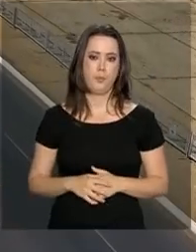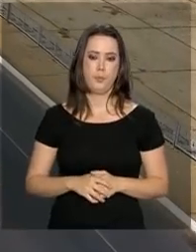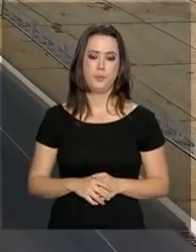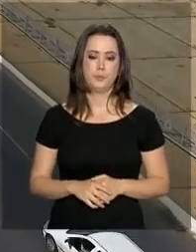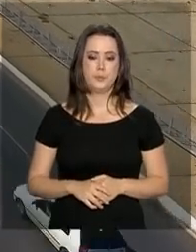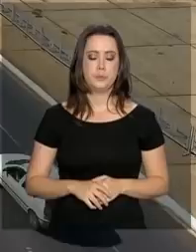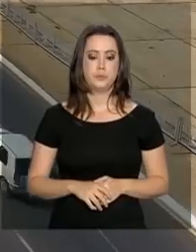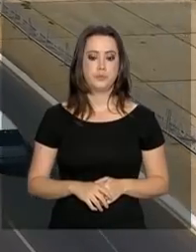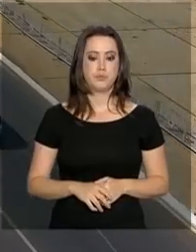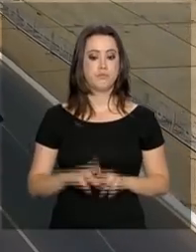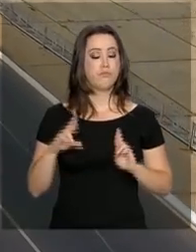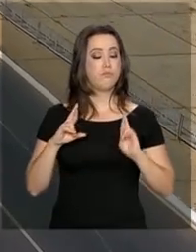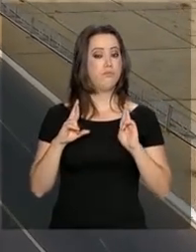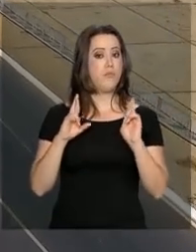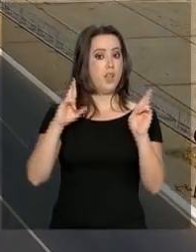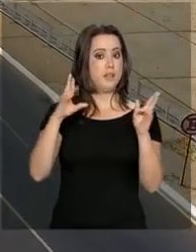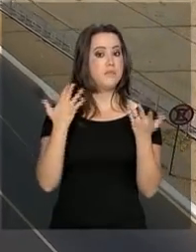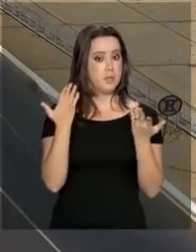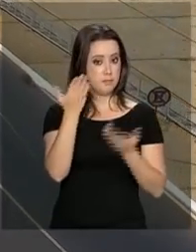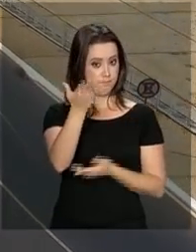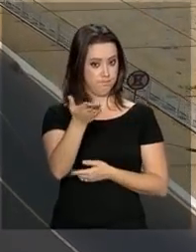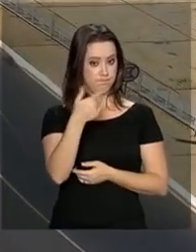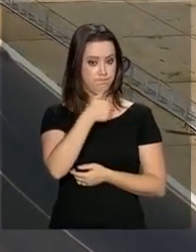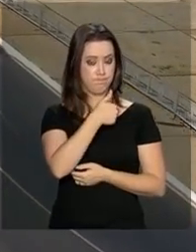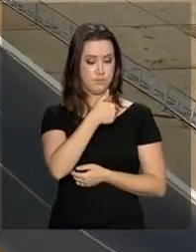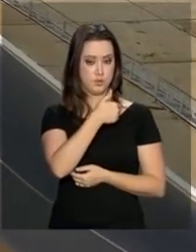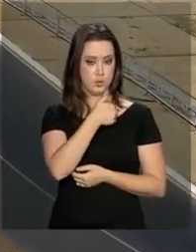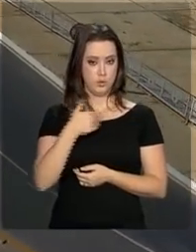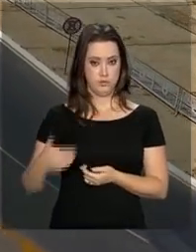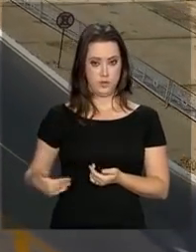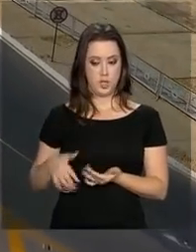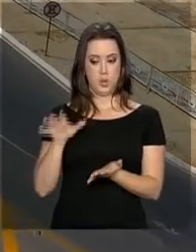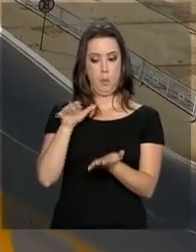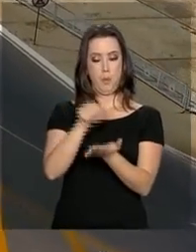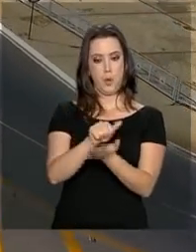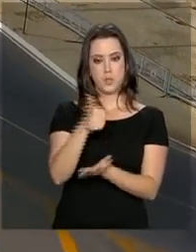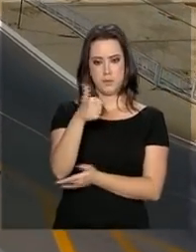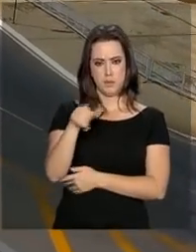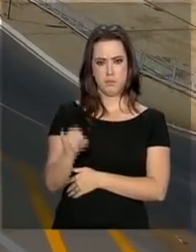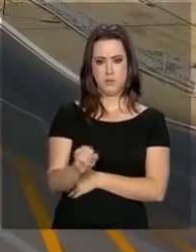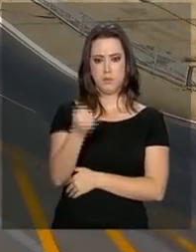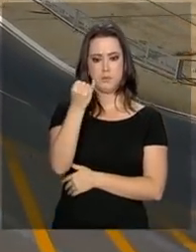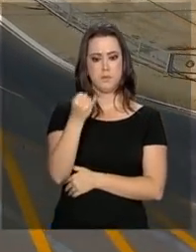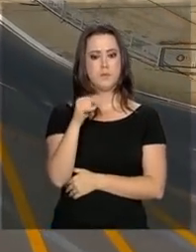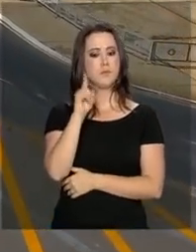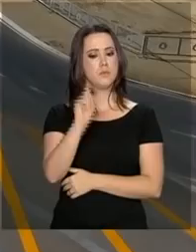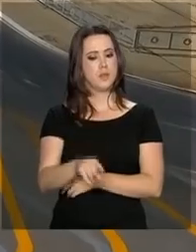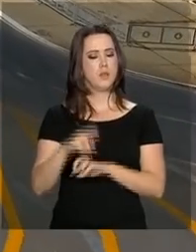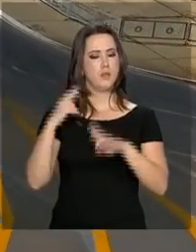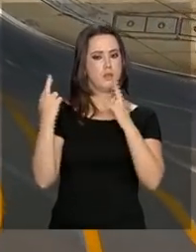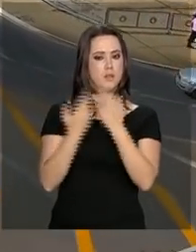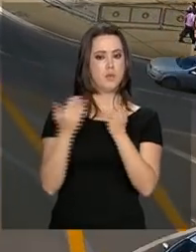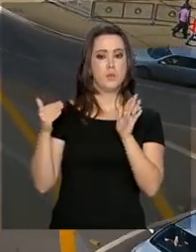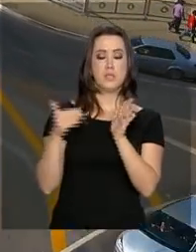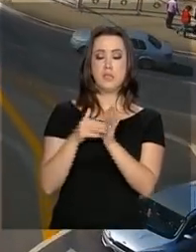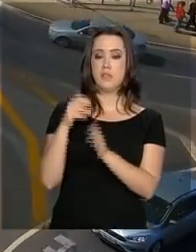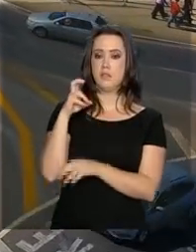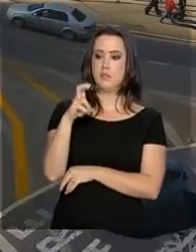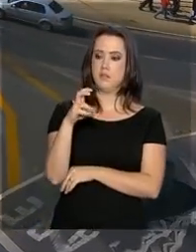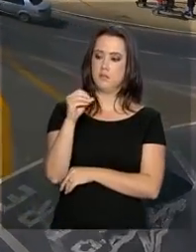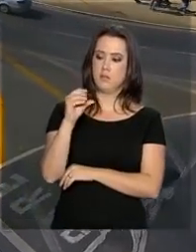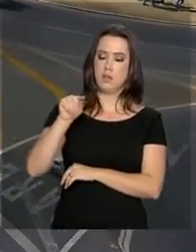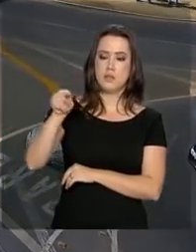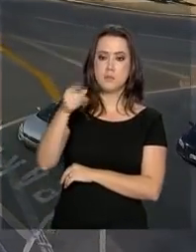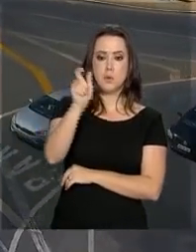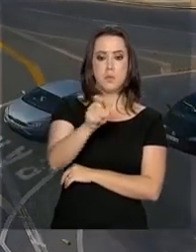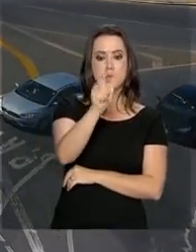a expectativa para a posse do presidente eleito já emocionado no dia 1º de janeiro é reunir até 500 mil